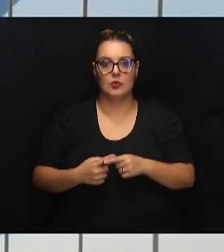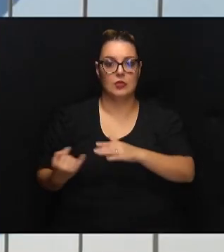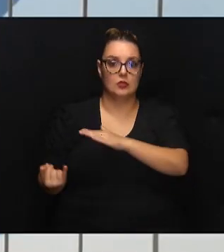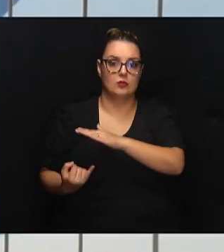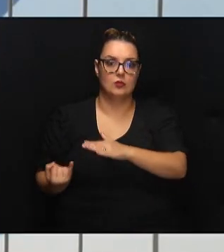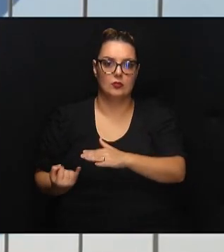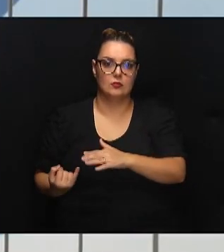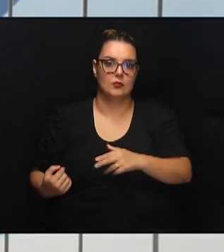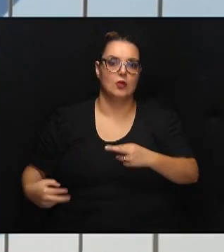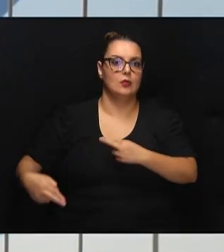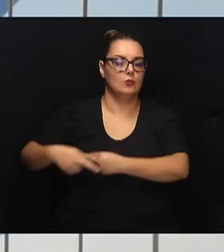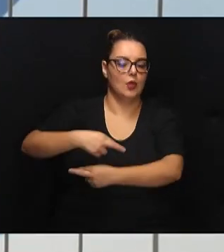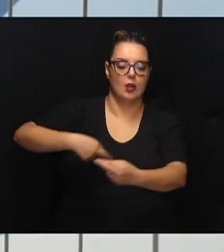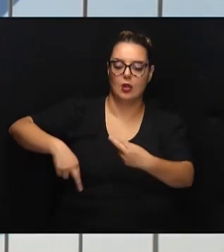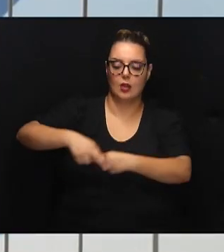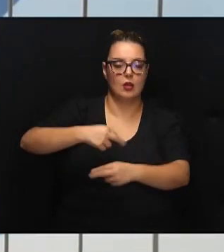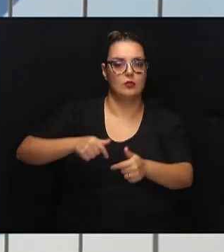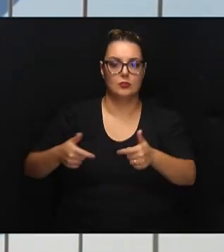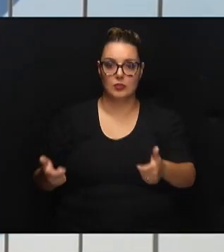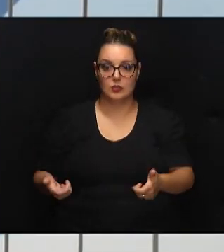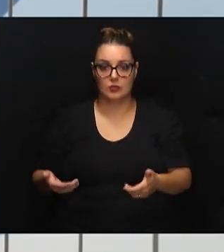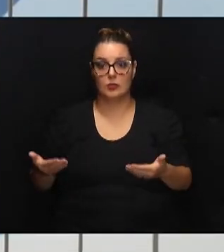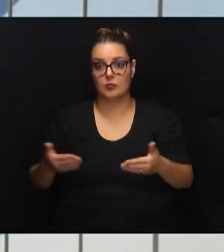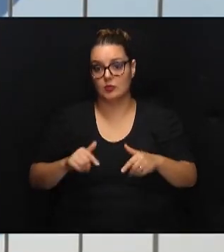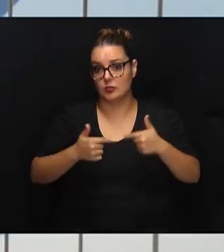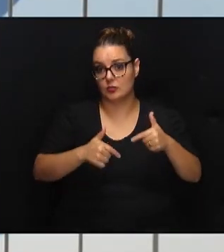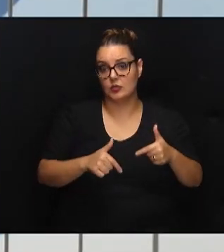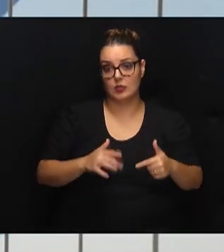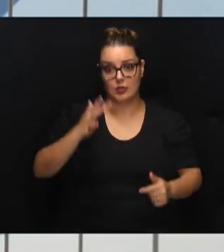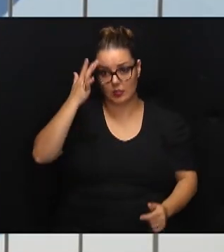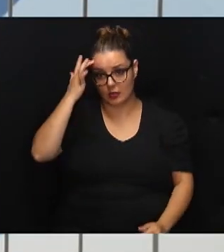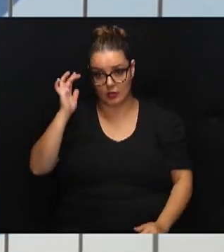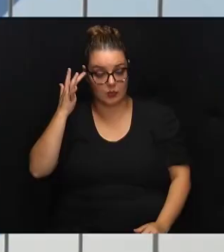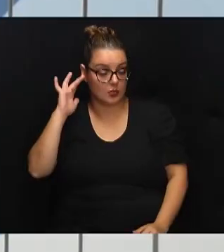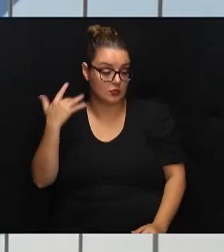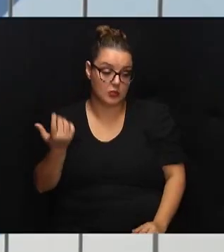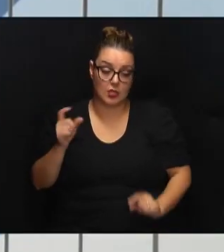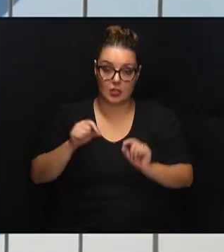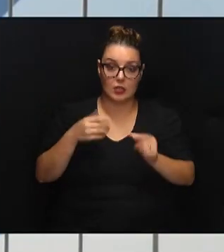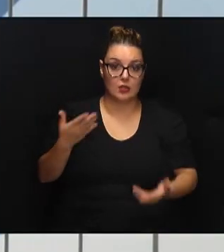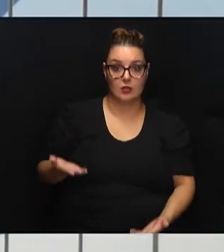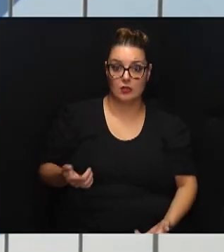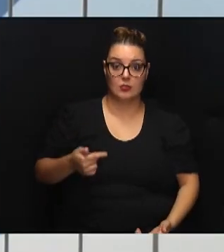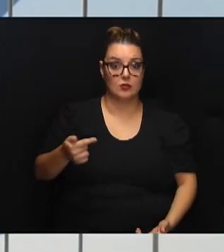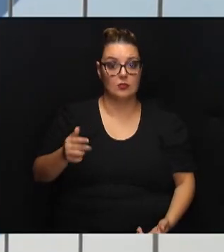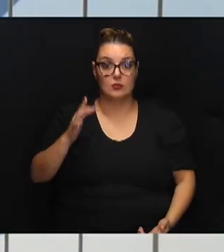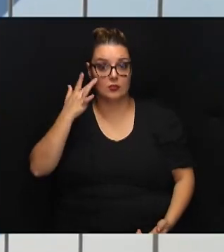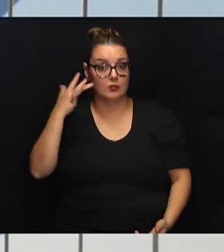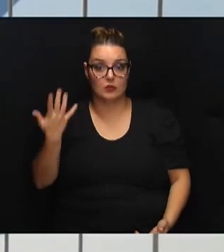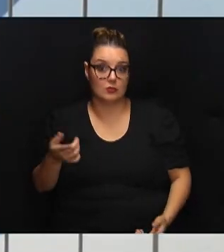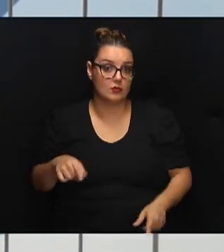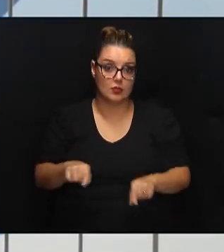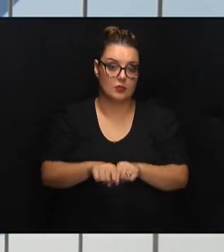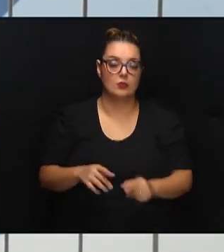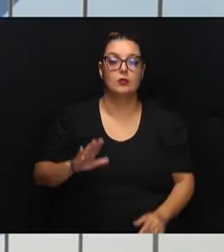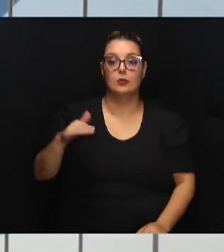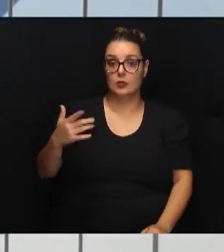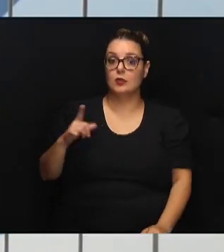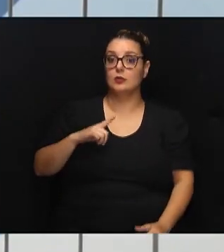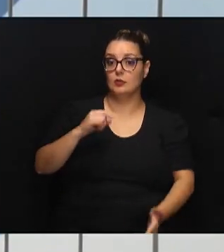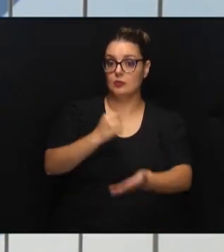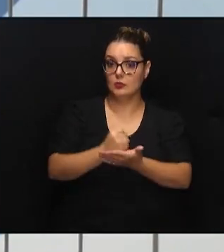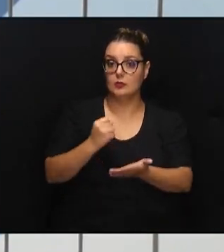uma rotatividade muito grande. Então hoje tem um trabalhando, amanhã eu não sei quem é e semana que vem também não. Quando eu tenho aquele